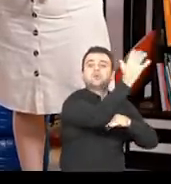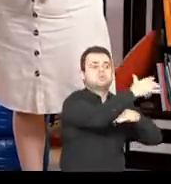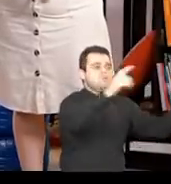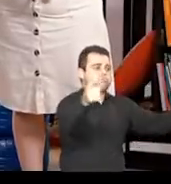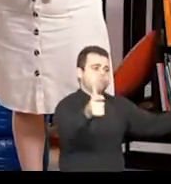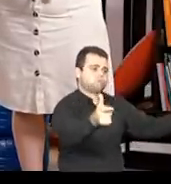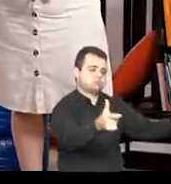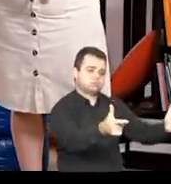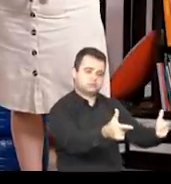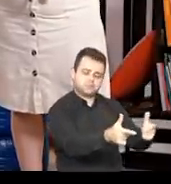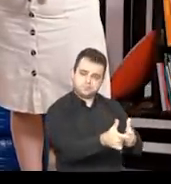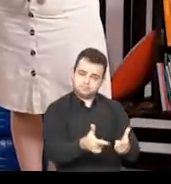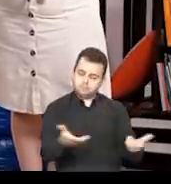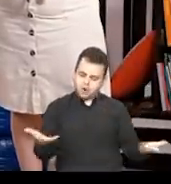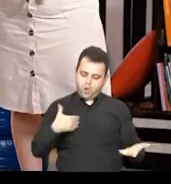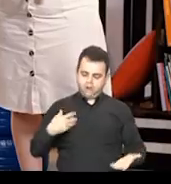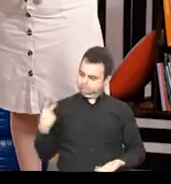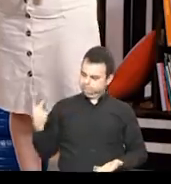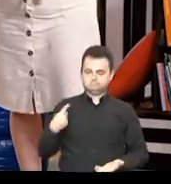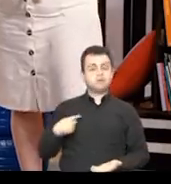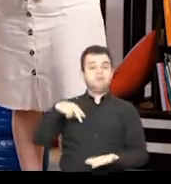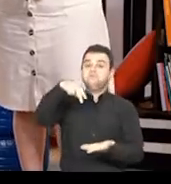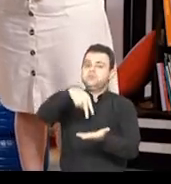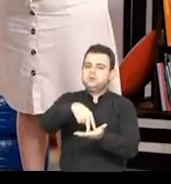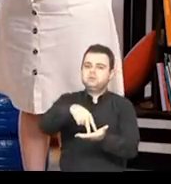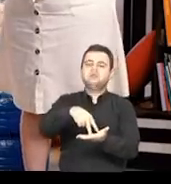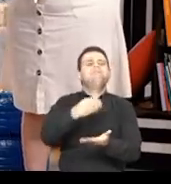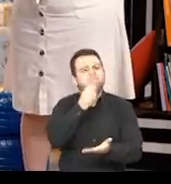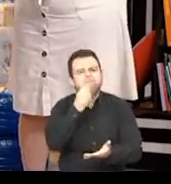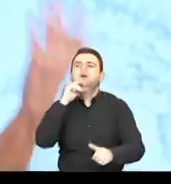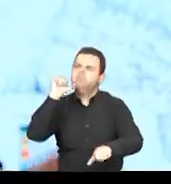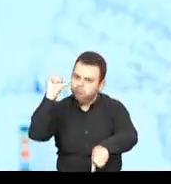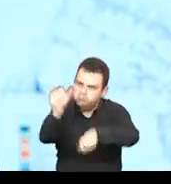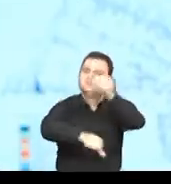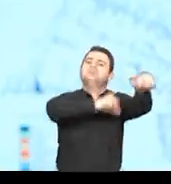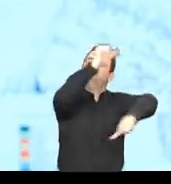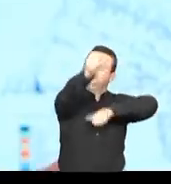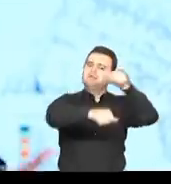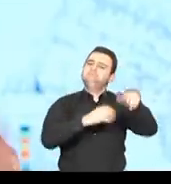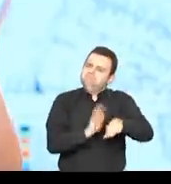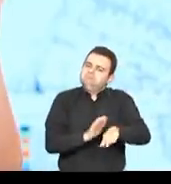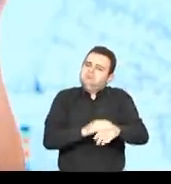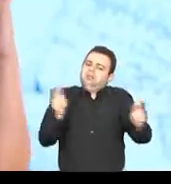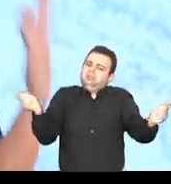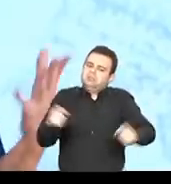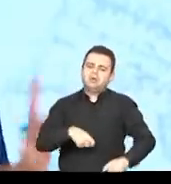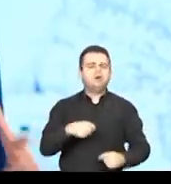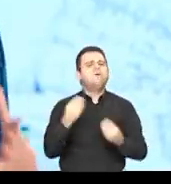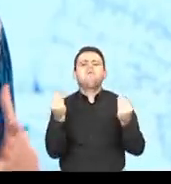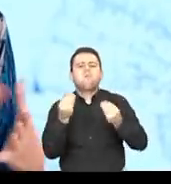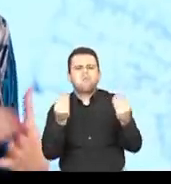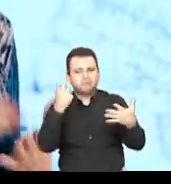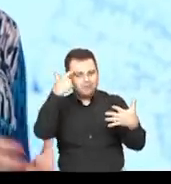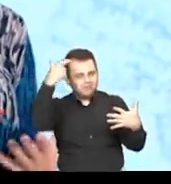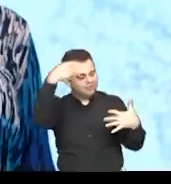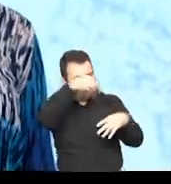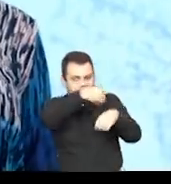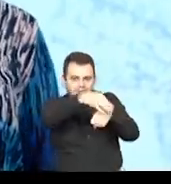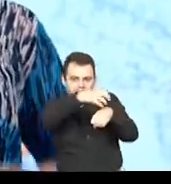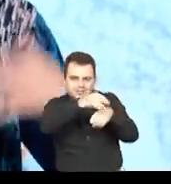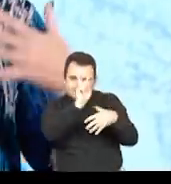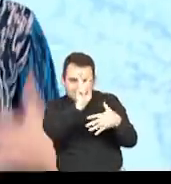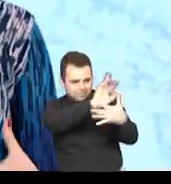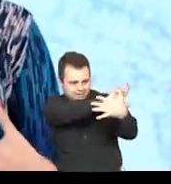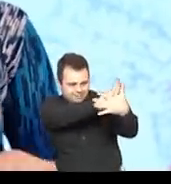hoje a gente veio aqui justamente para isso, para saber que isso pode ser mudado. Como a gente pode fazer isso? Colocando em prática esses 5